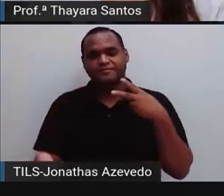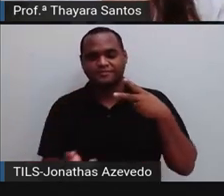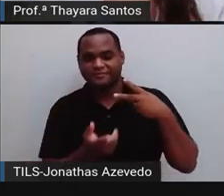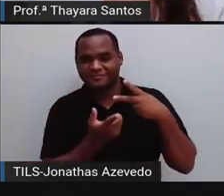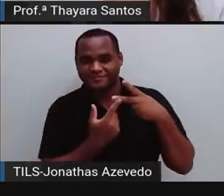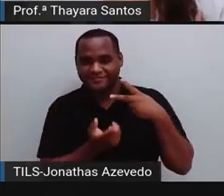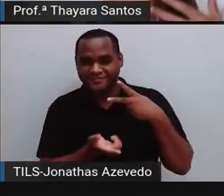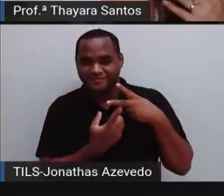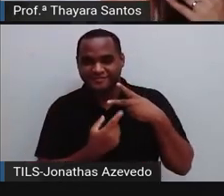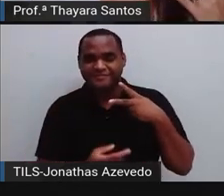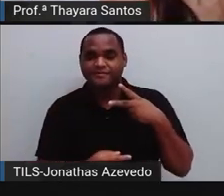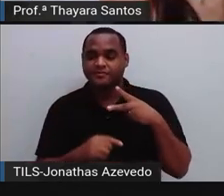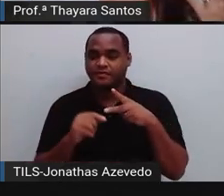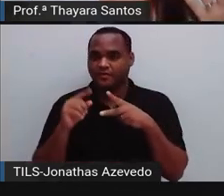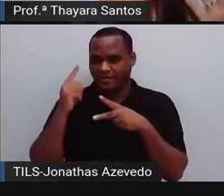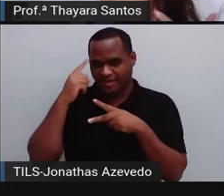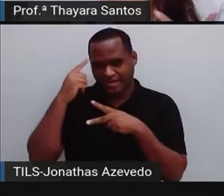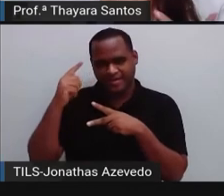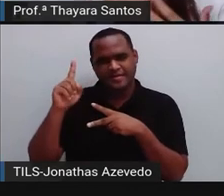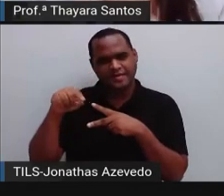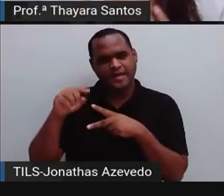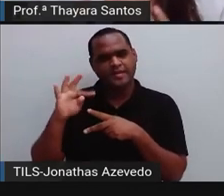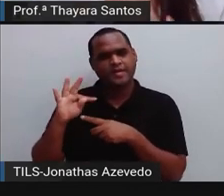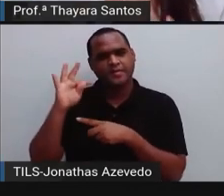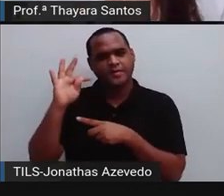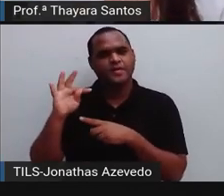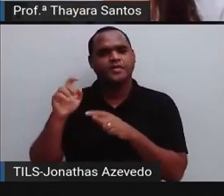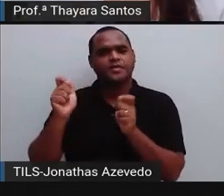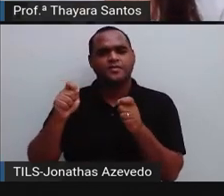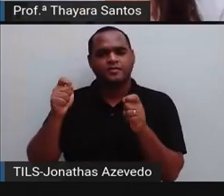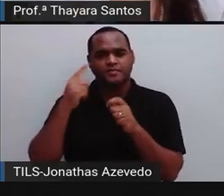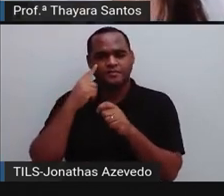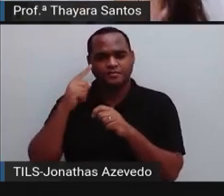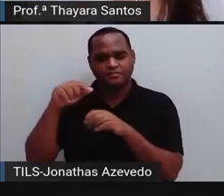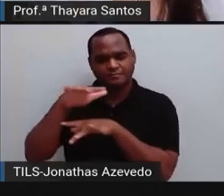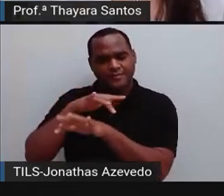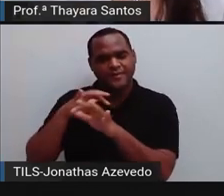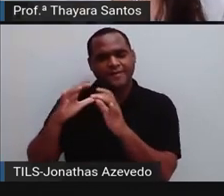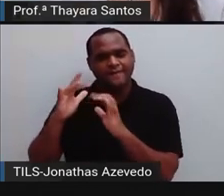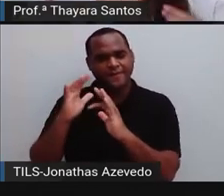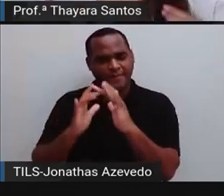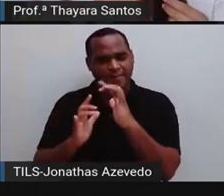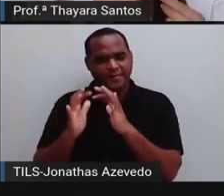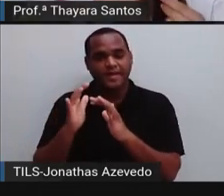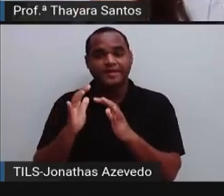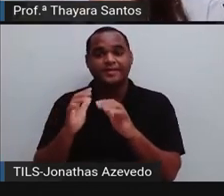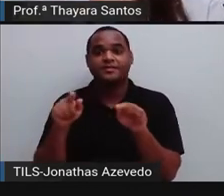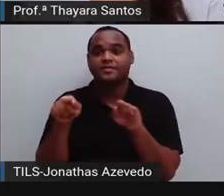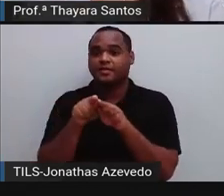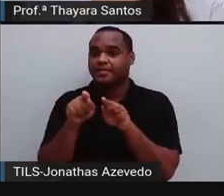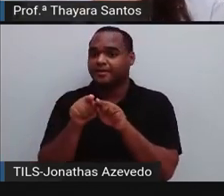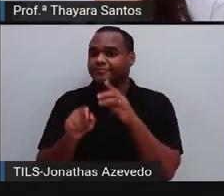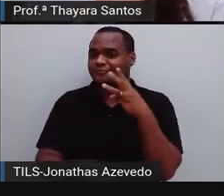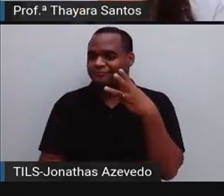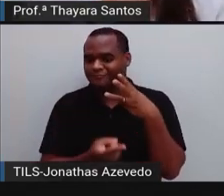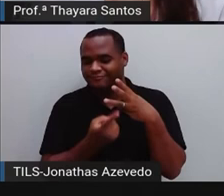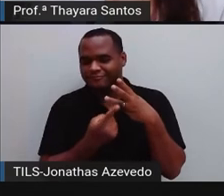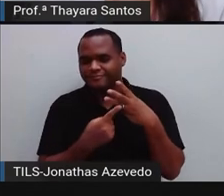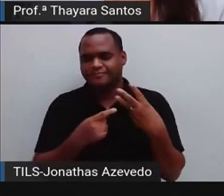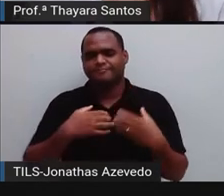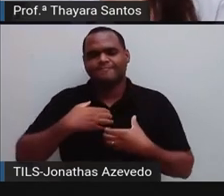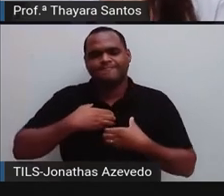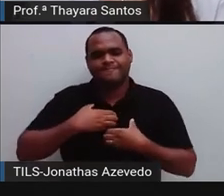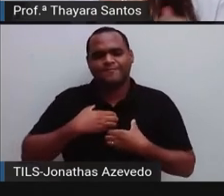A temperatura, ela é o resultado da movimentação dos átomos e das moléculas. E a sensação térmica, o que